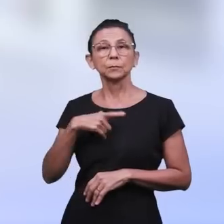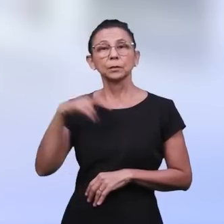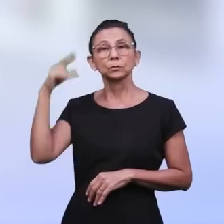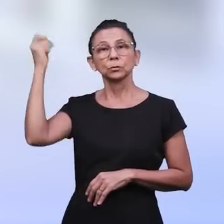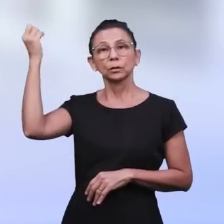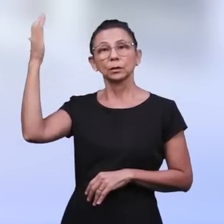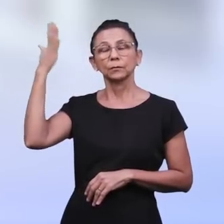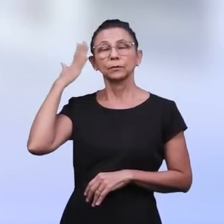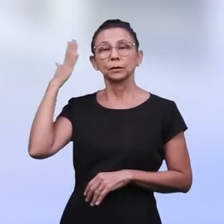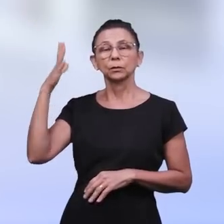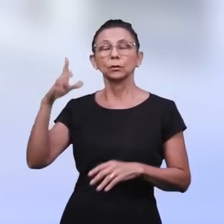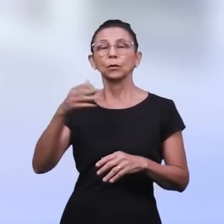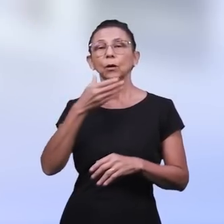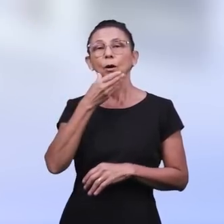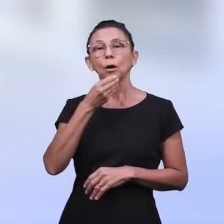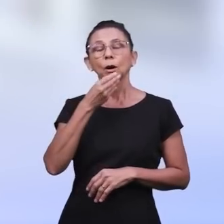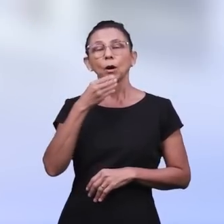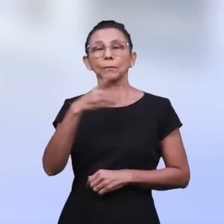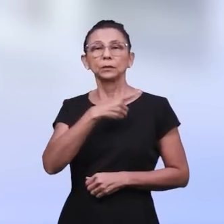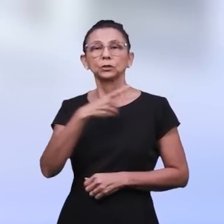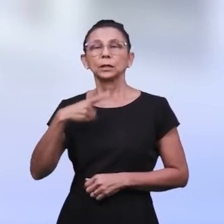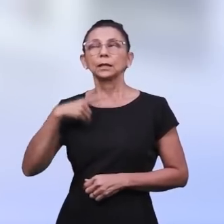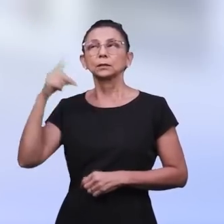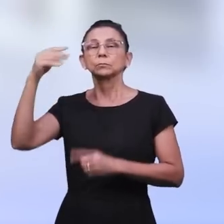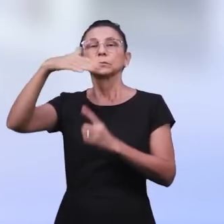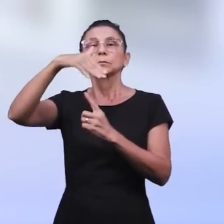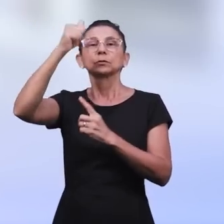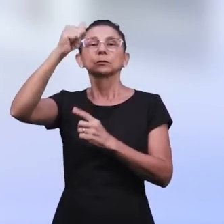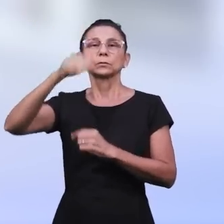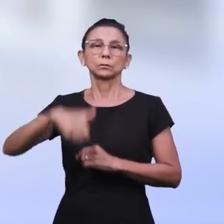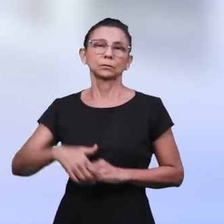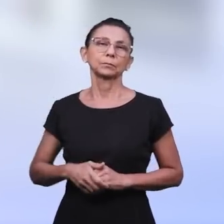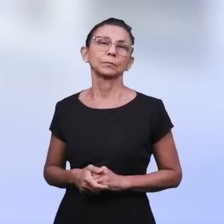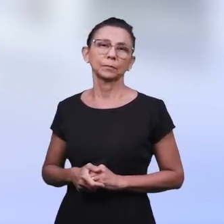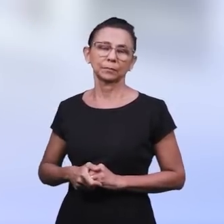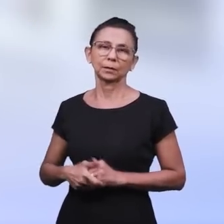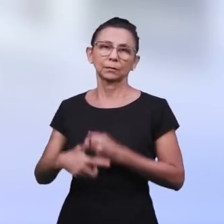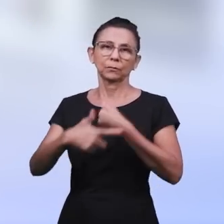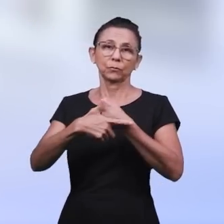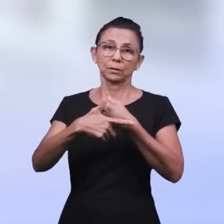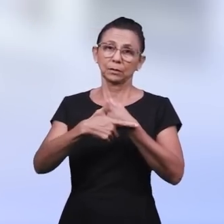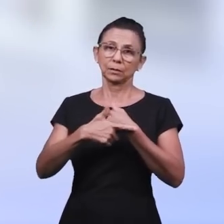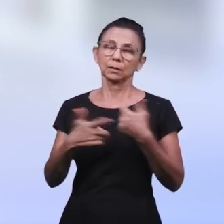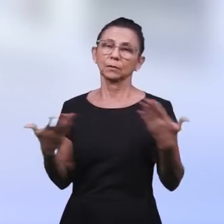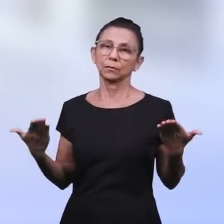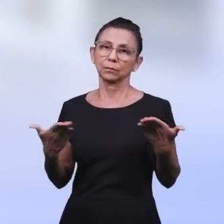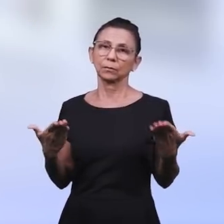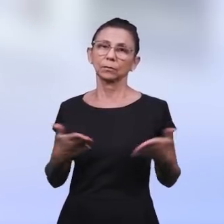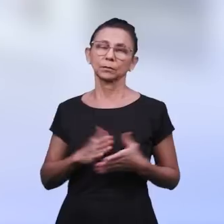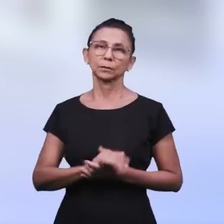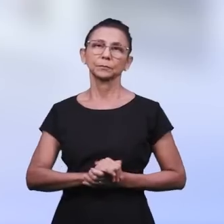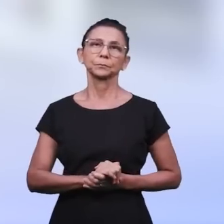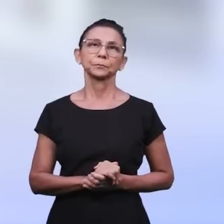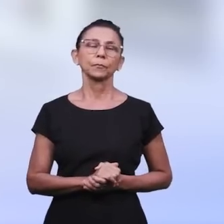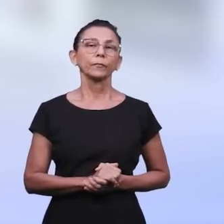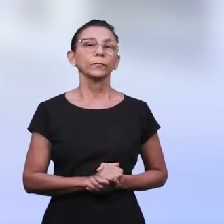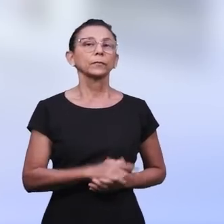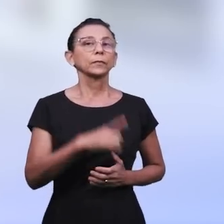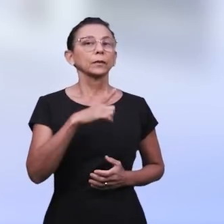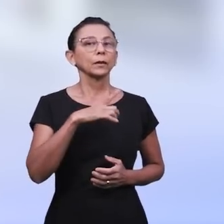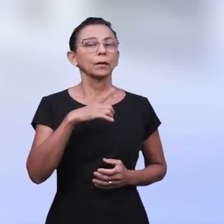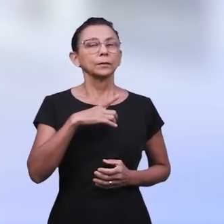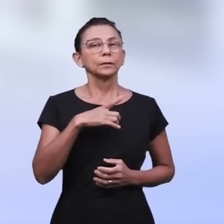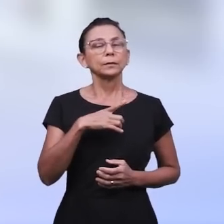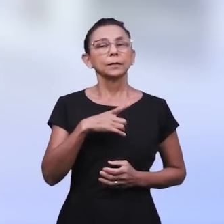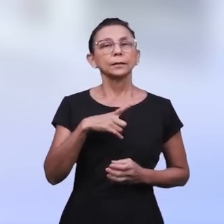o levantamento do diácono, o Carlos Felipe, lá da igreja de Hallandale, onde esteve presente o pastor Rogério